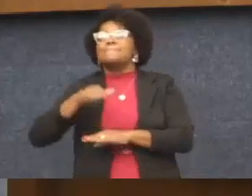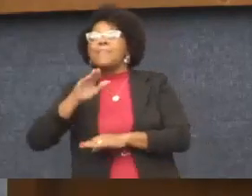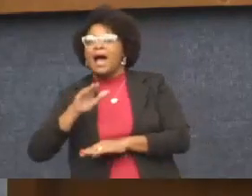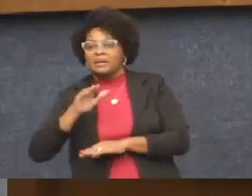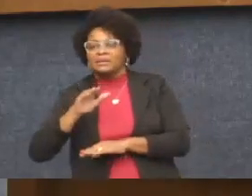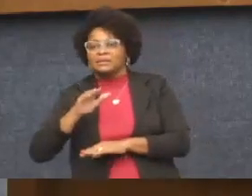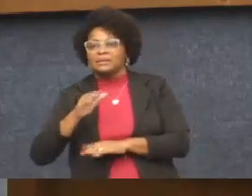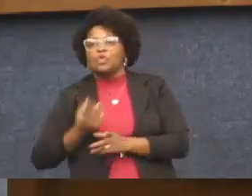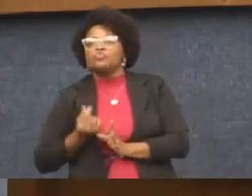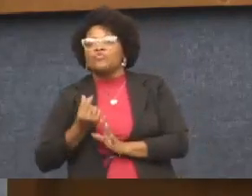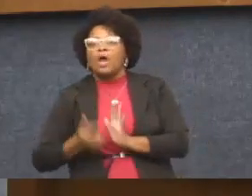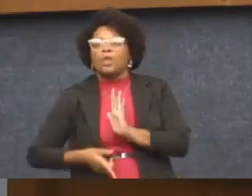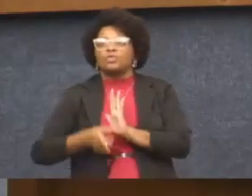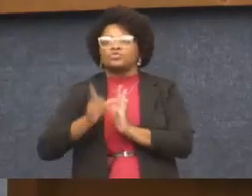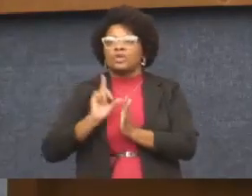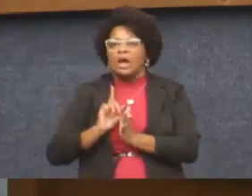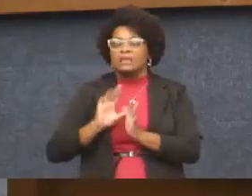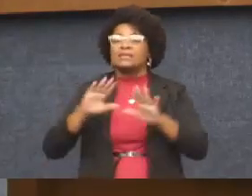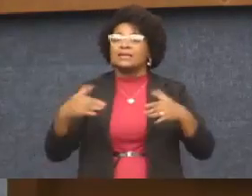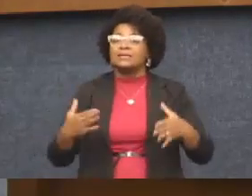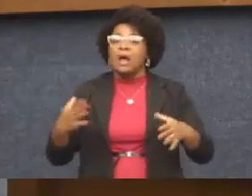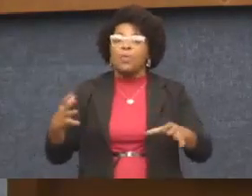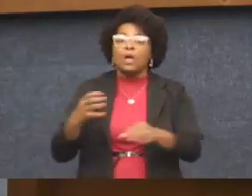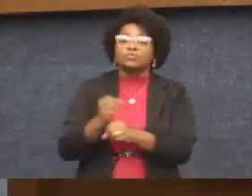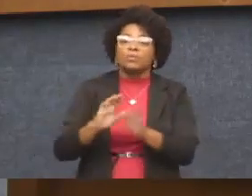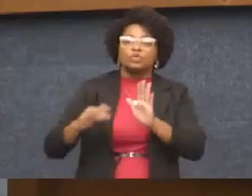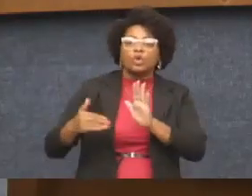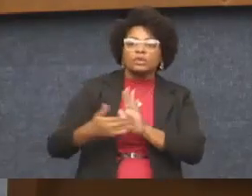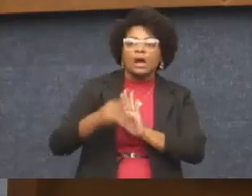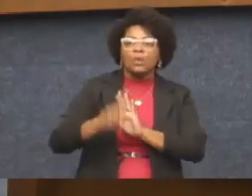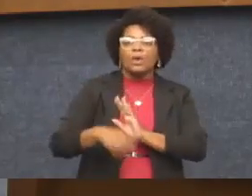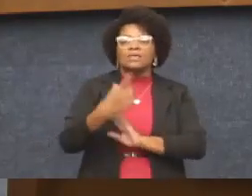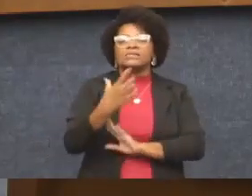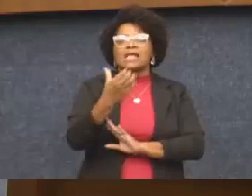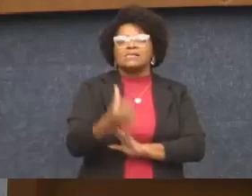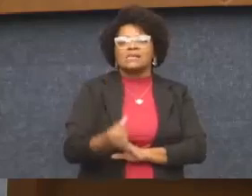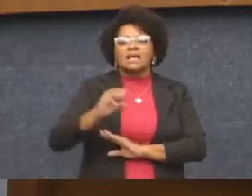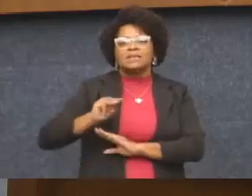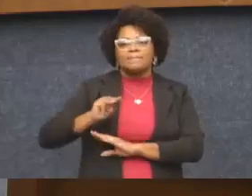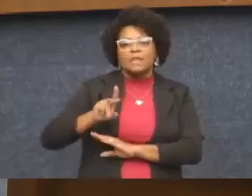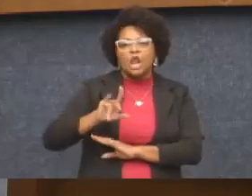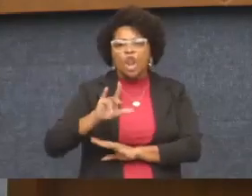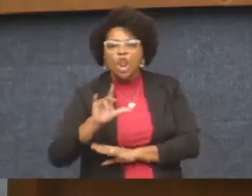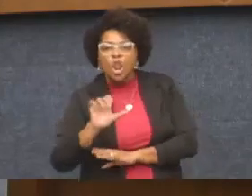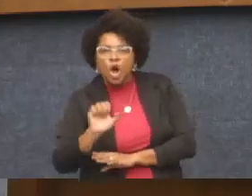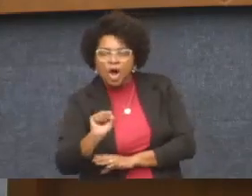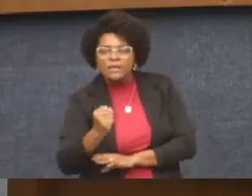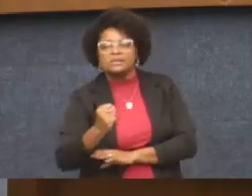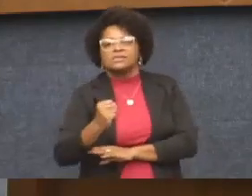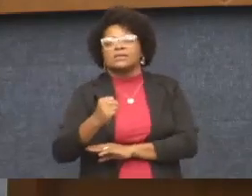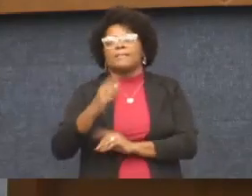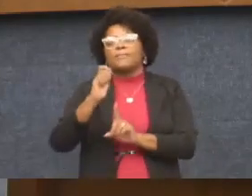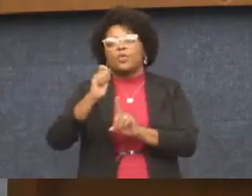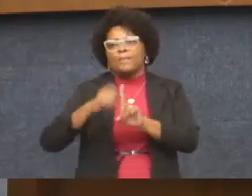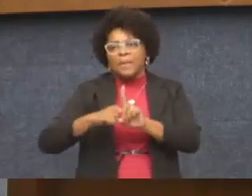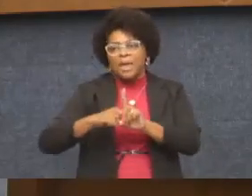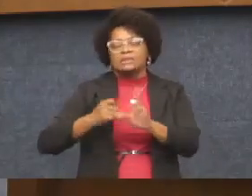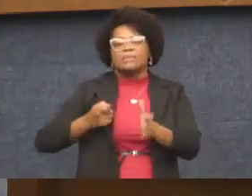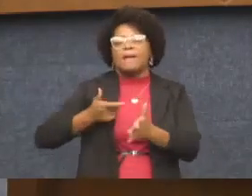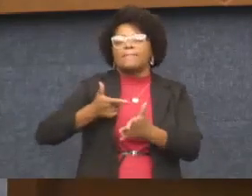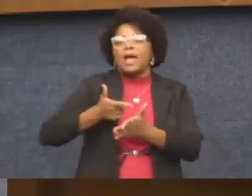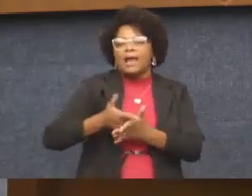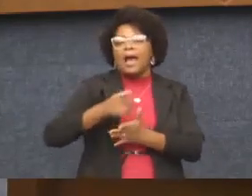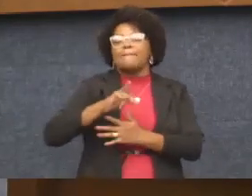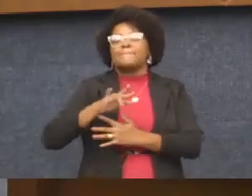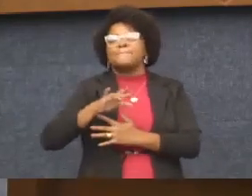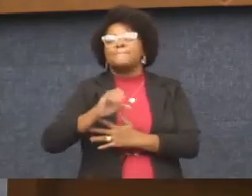manda 16 milhões por mês para a Prefeitura de Belo Horizonte para garantir o pagamento do piso salarial nacional da enfermagem. Em